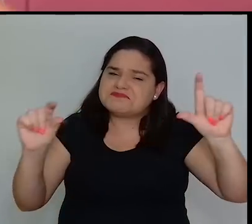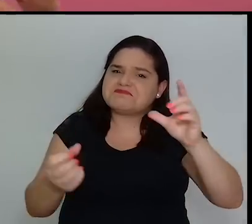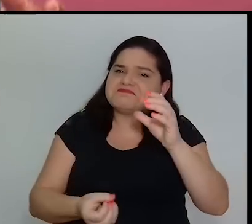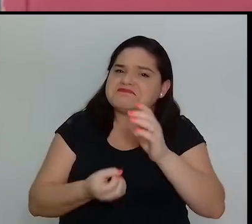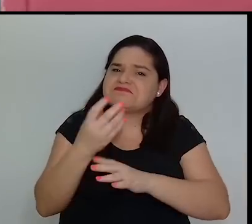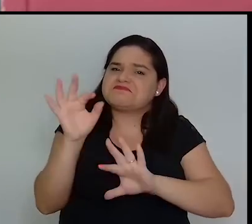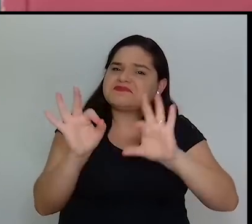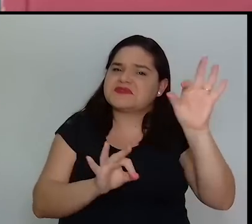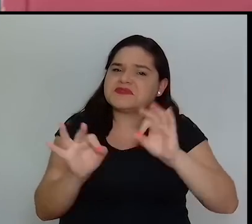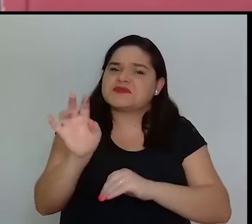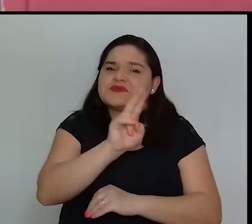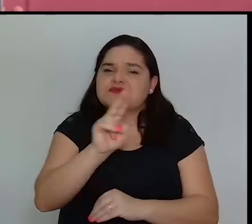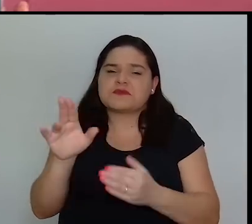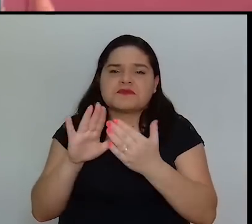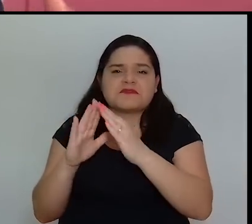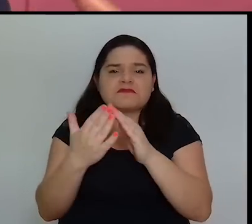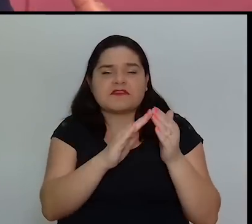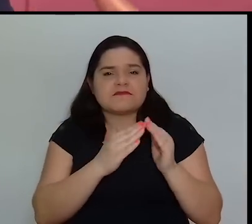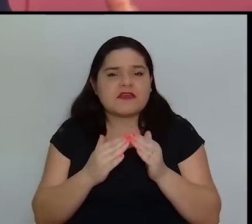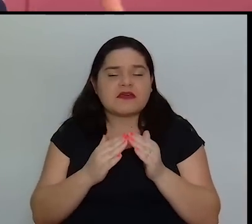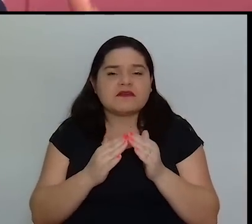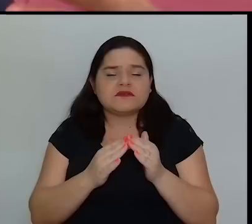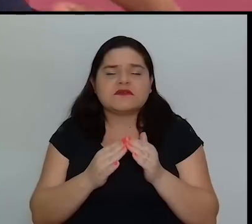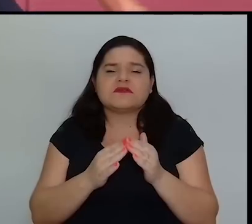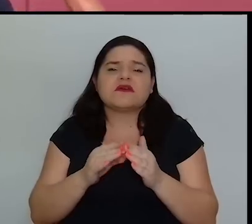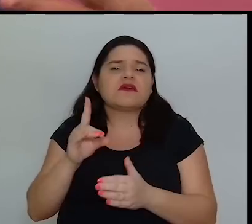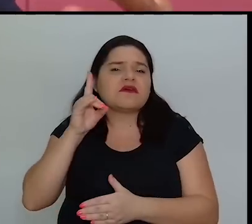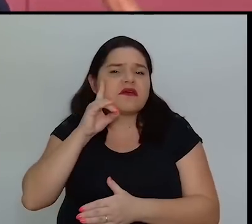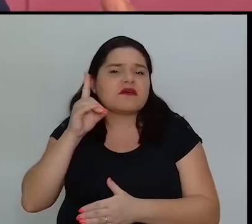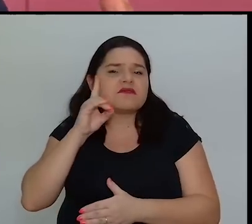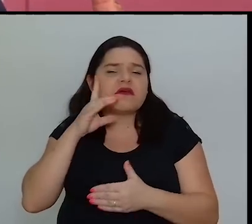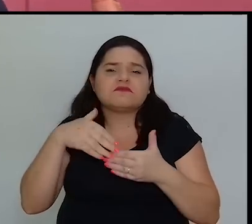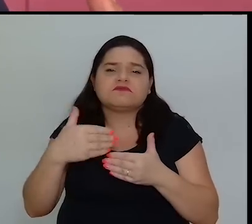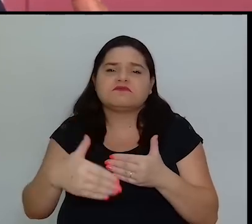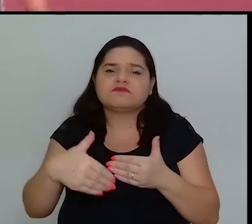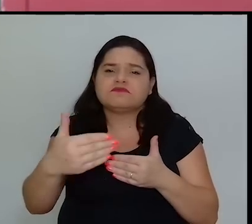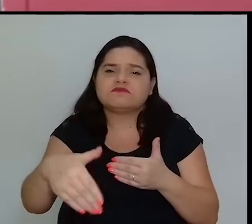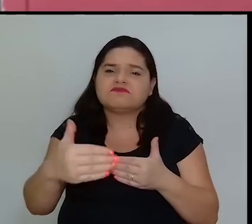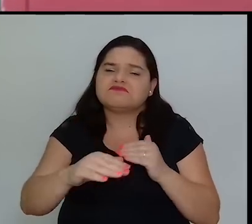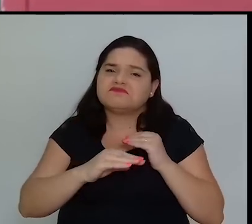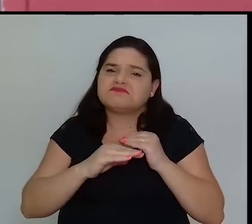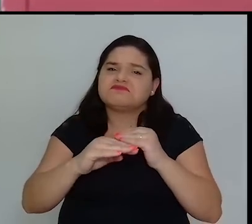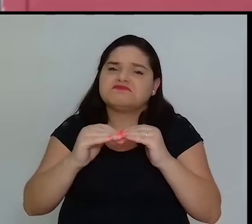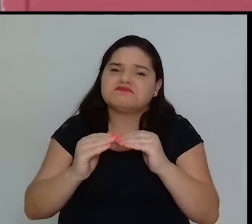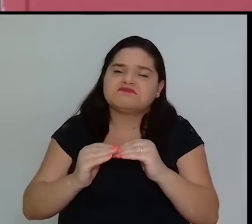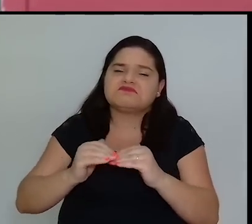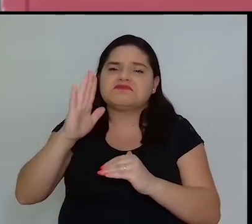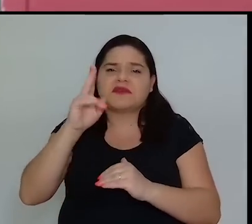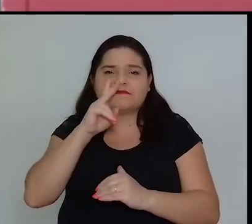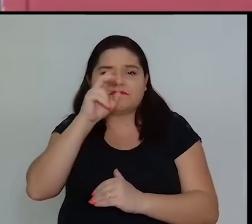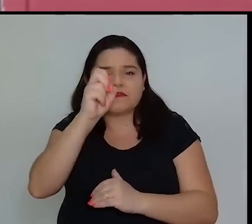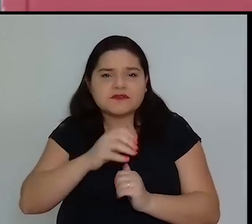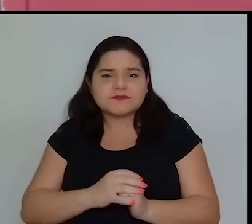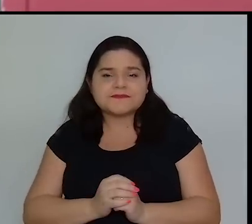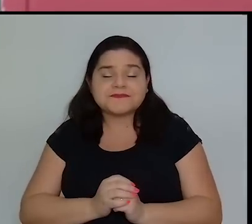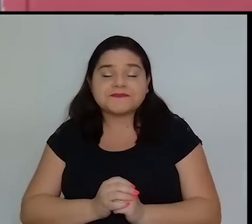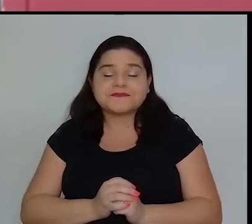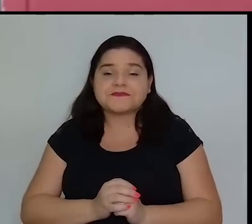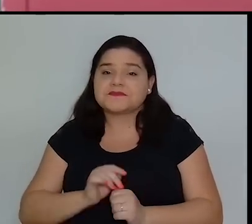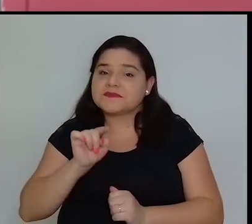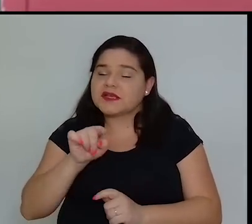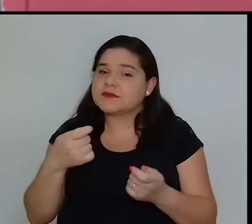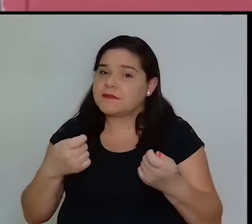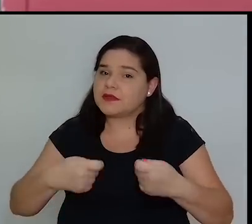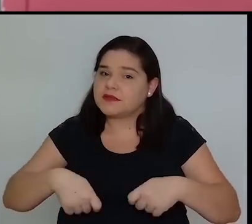projetos com o nome de etc e cada dia que passa isso vai estabelecendo isso é na verdade fuma